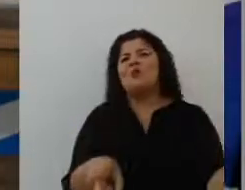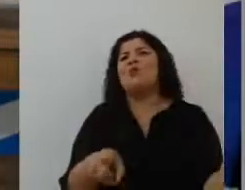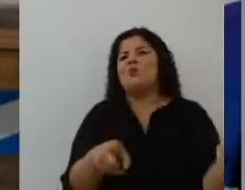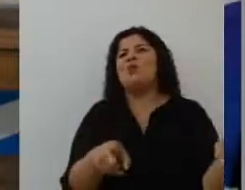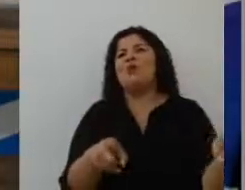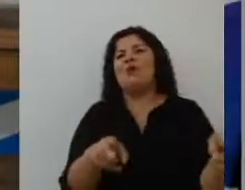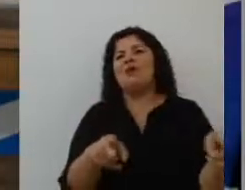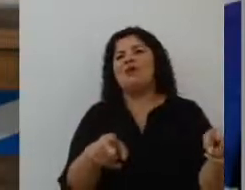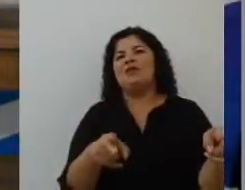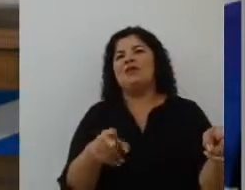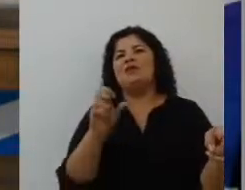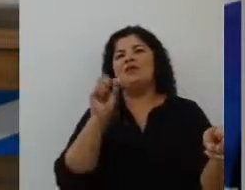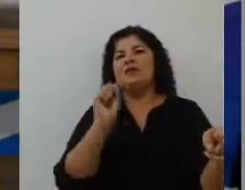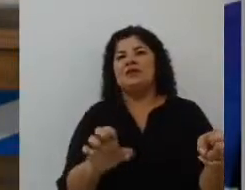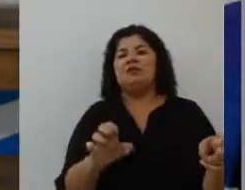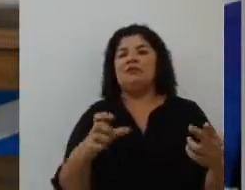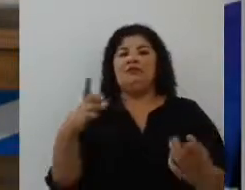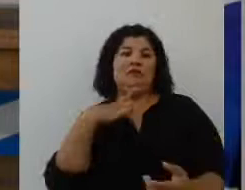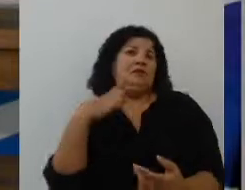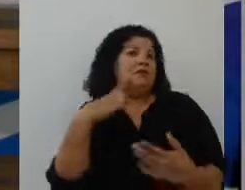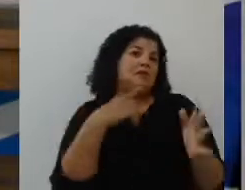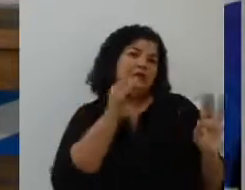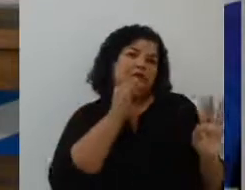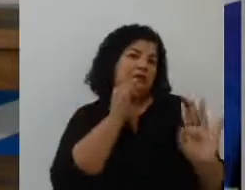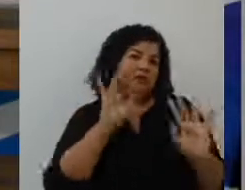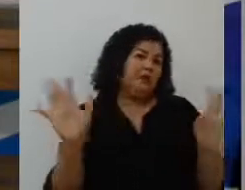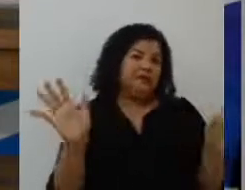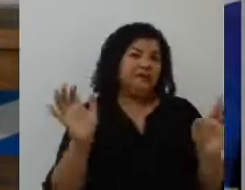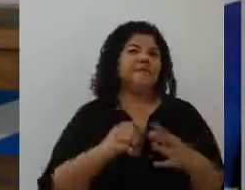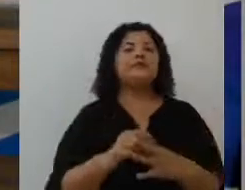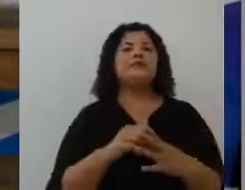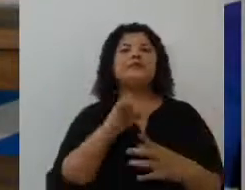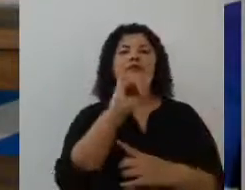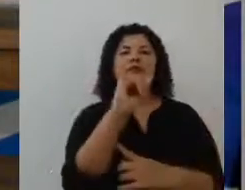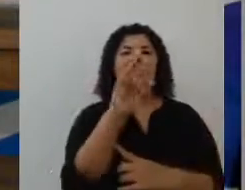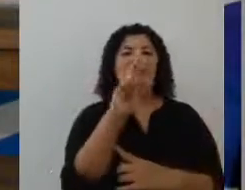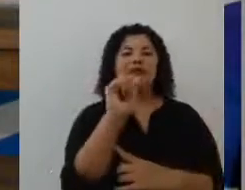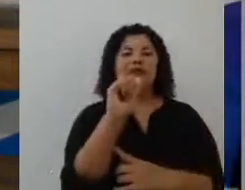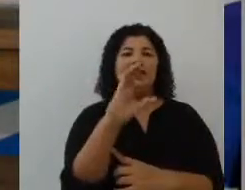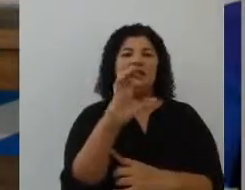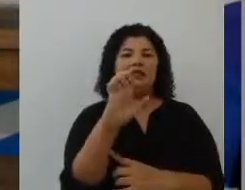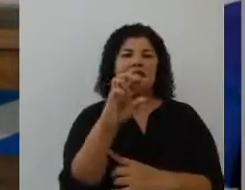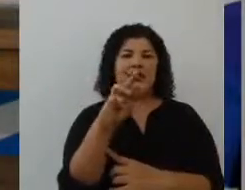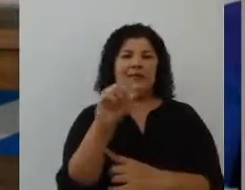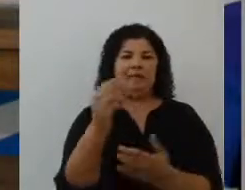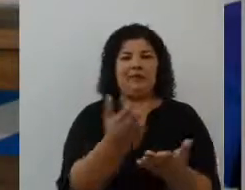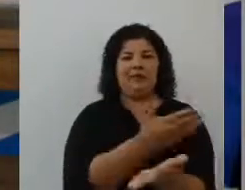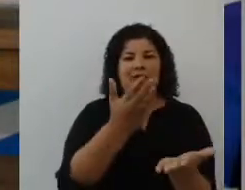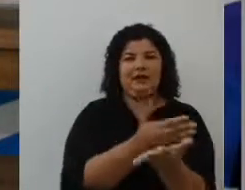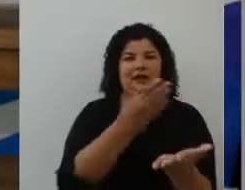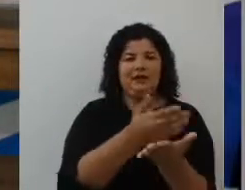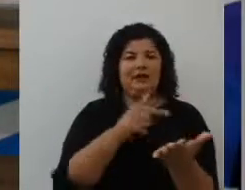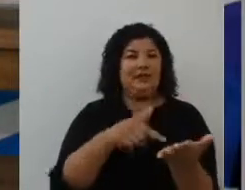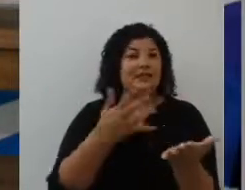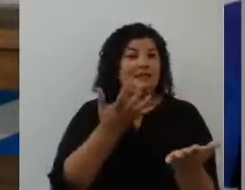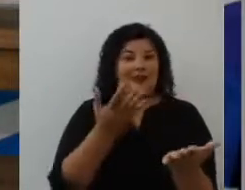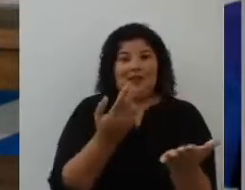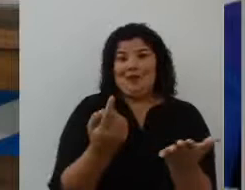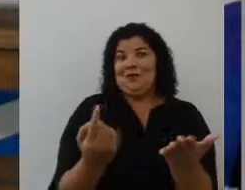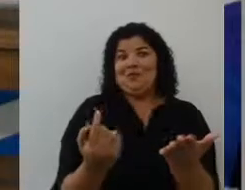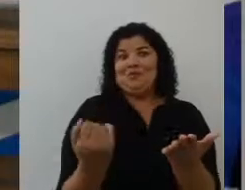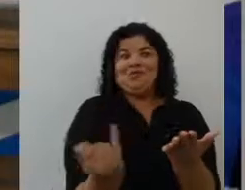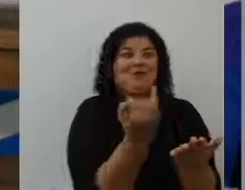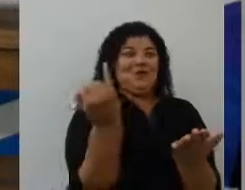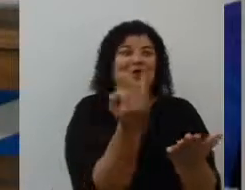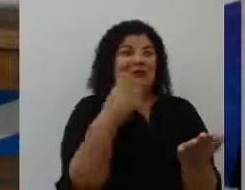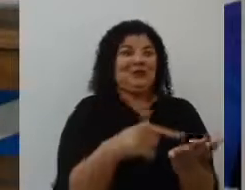mórbido. Se o cara está, por exemplo, como é o caso de Iracema, mais uma vez, se ele quer enaltecer a